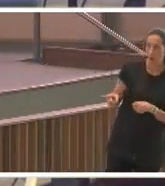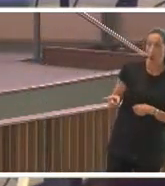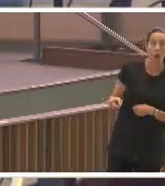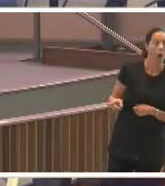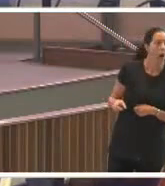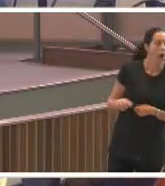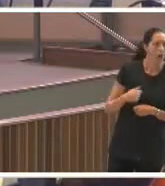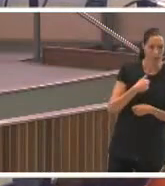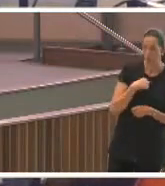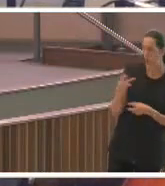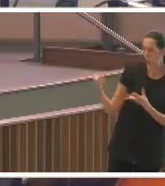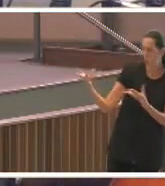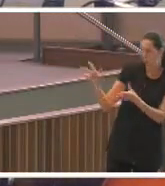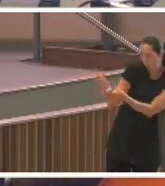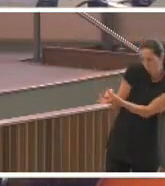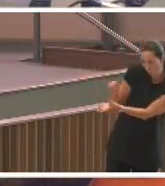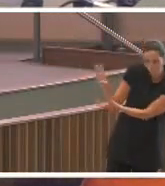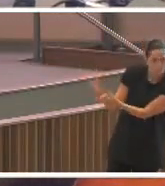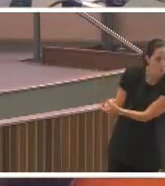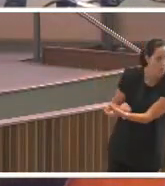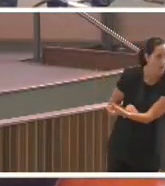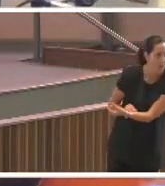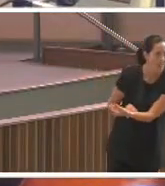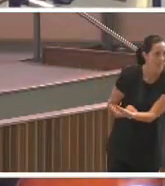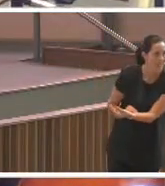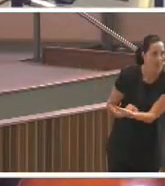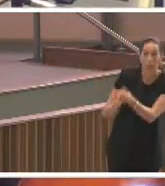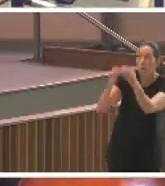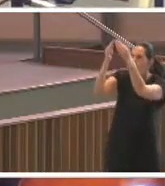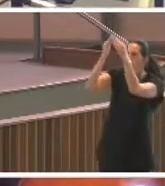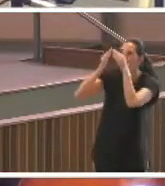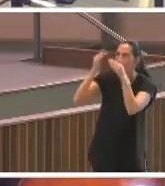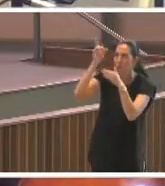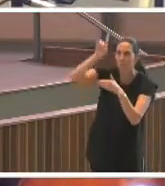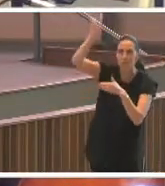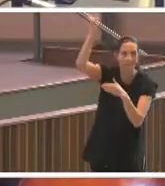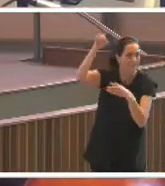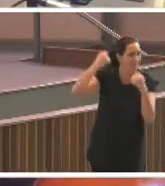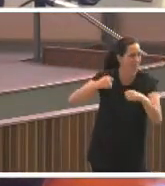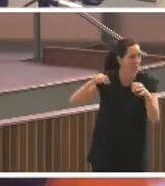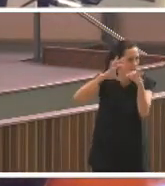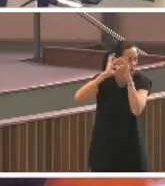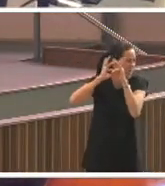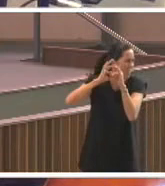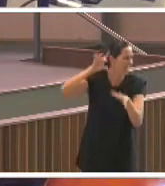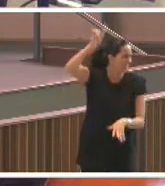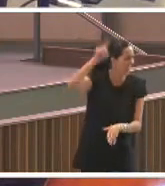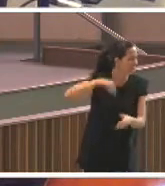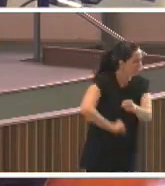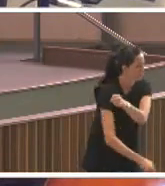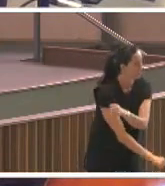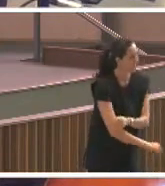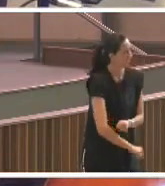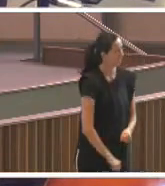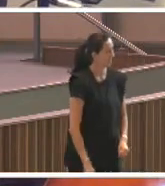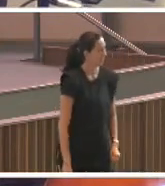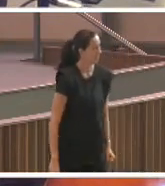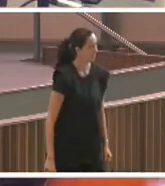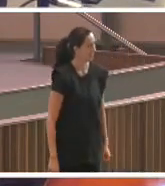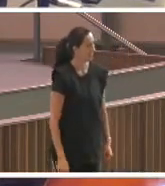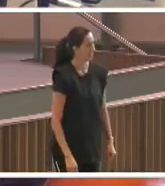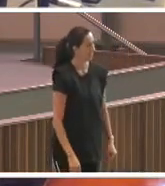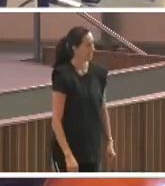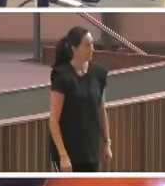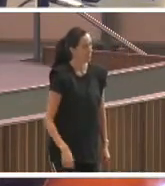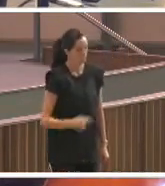Mas não somente inspirar a piedade, que é essa busca de Deus, mas nós ajudamos as pessoas a crescerem